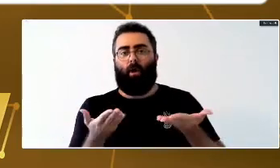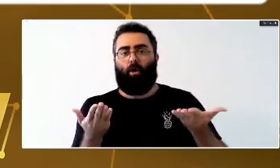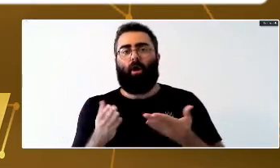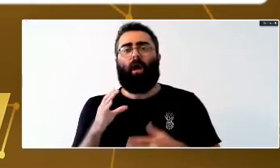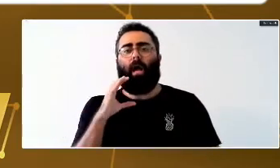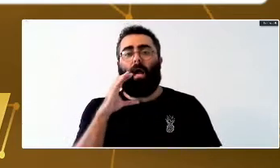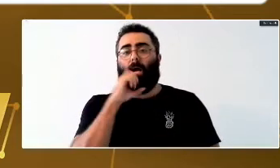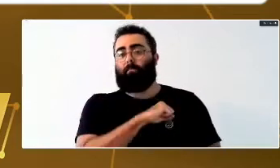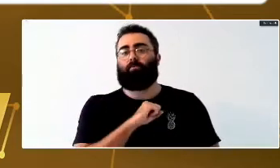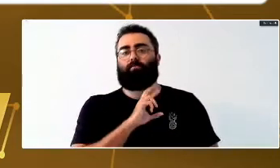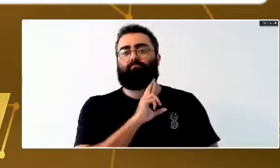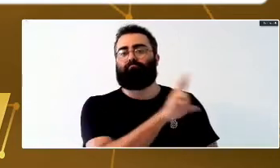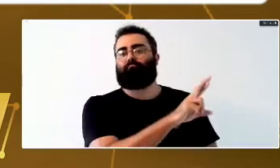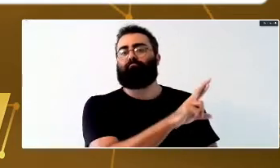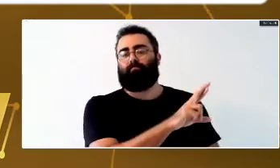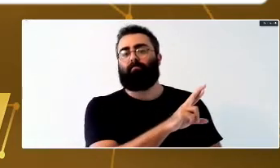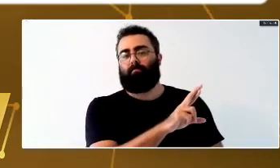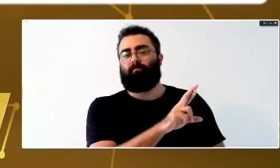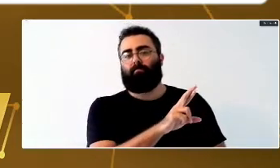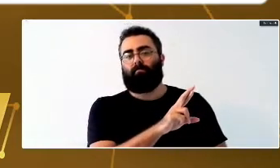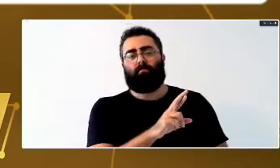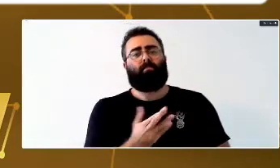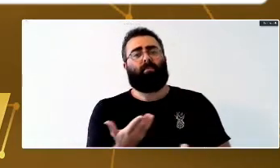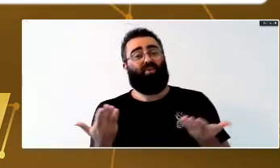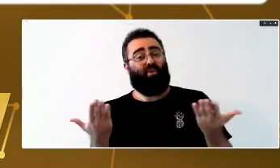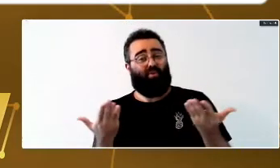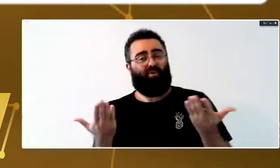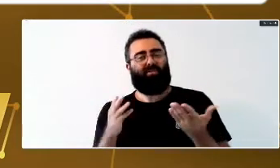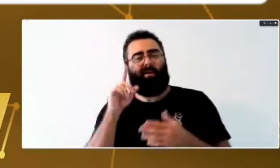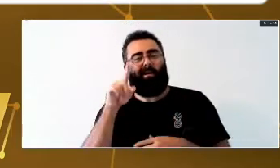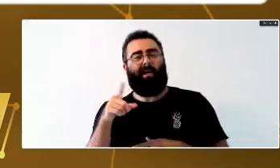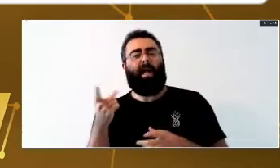é algo que, associado a essa